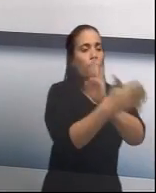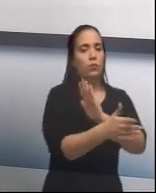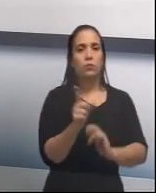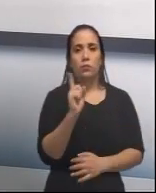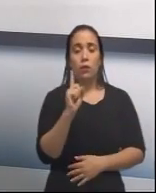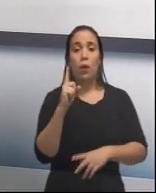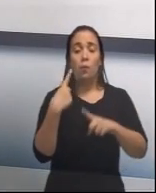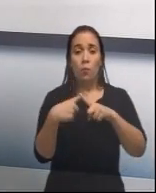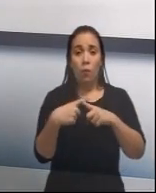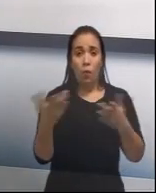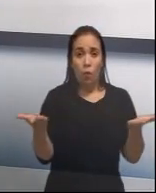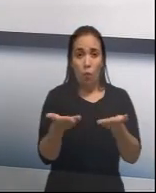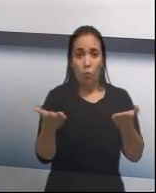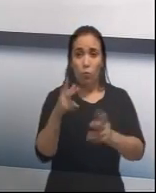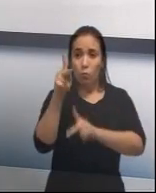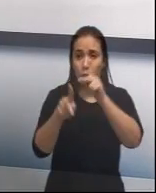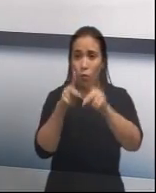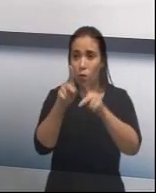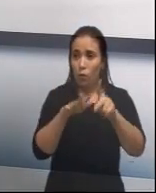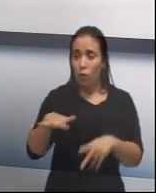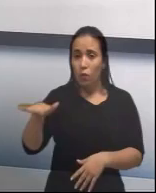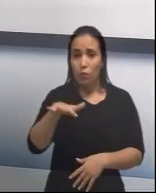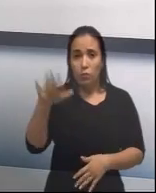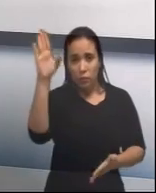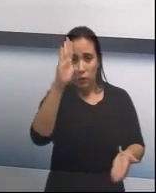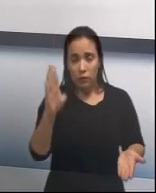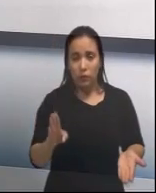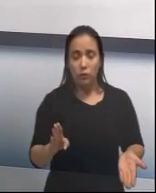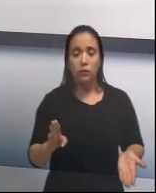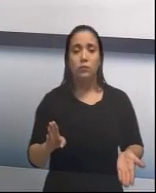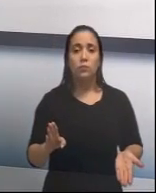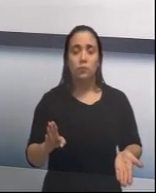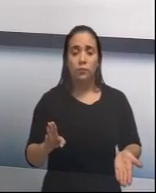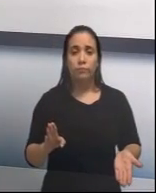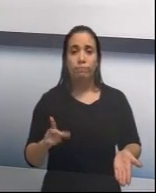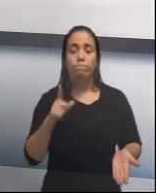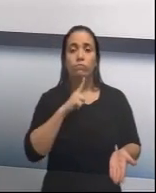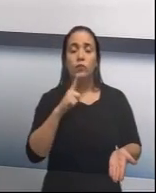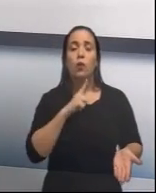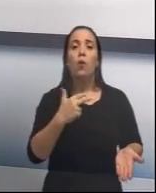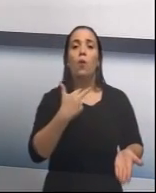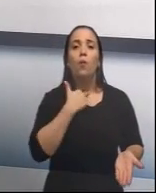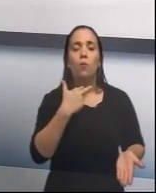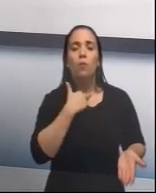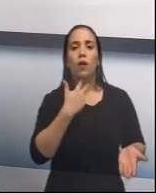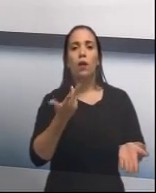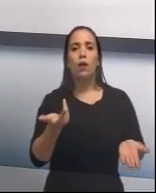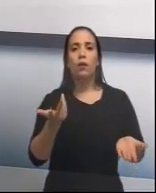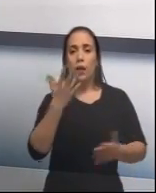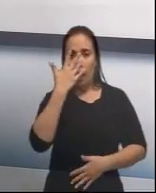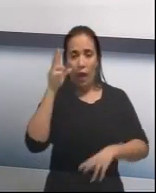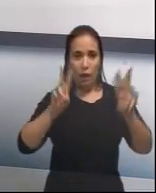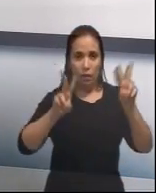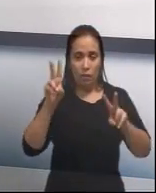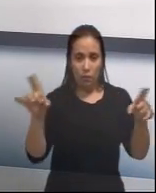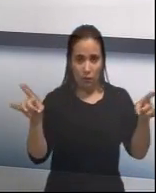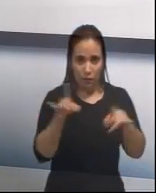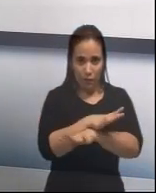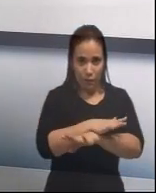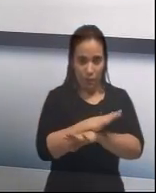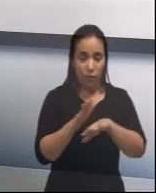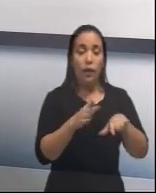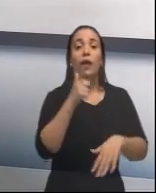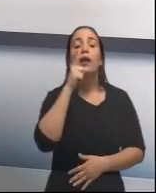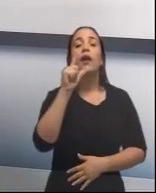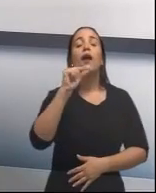vida do brasileiro hoje, do cidadão brasileiro, ela está atribulada. Você vê, terminou o carnaval, quem ganhou o